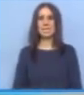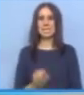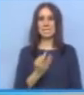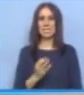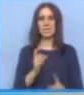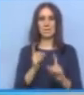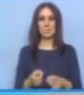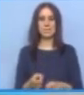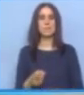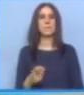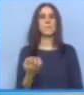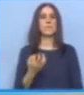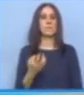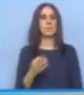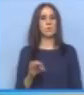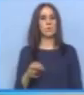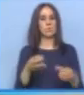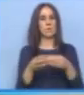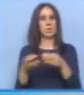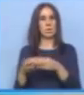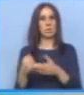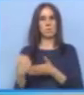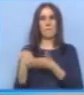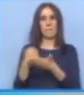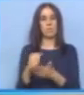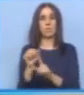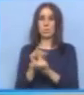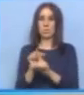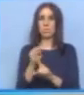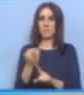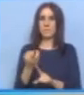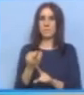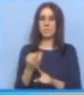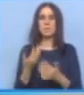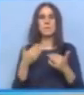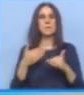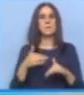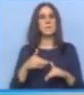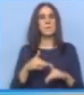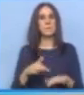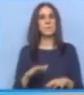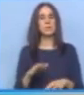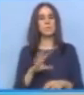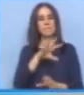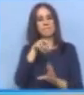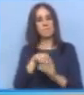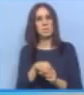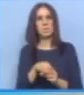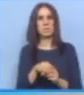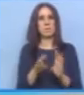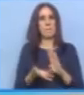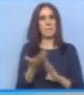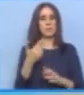esta questão da comunidade, como apoio, como correção também, mas como pertencer a algo mais do que a